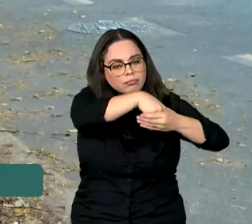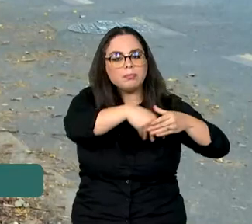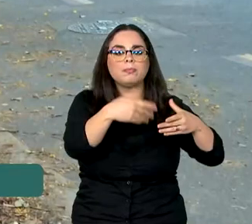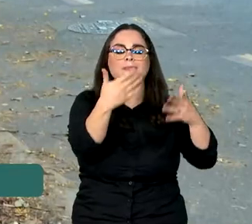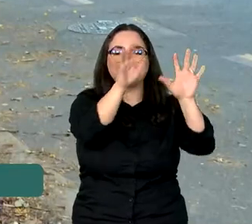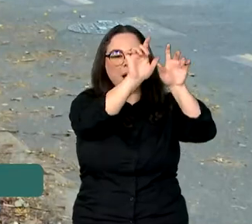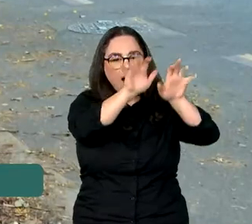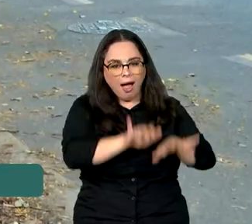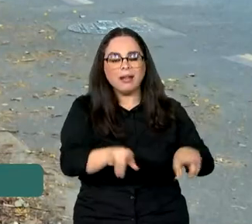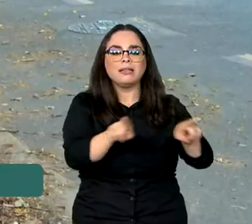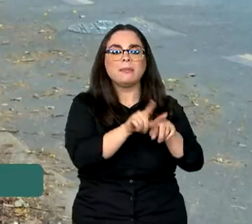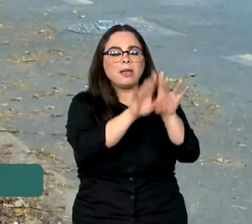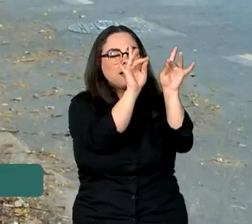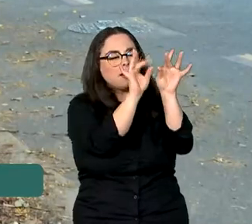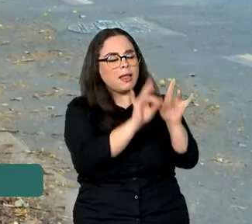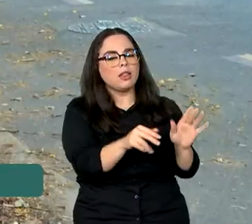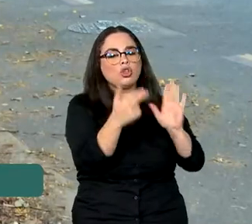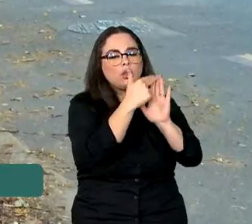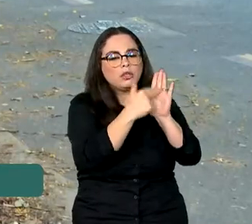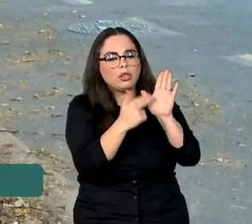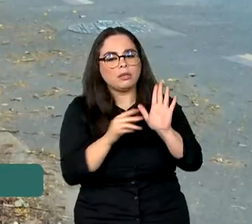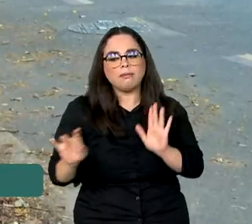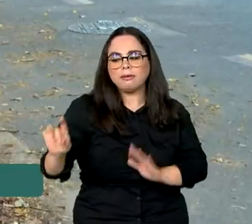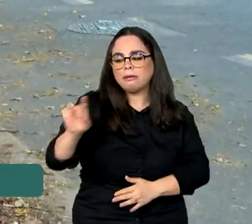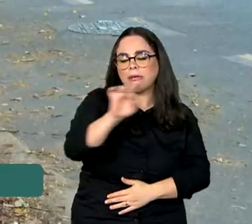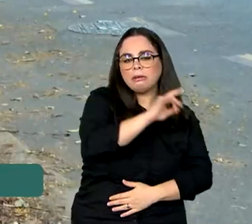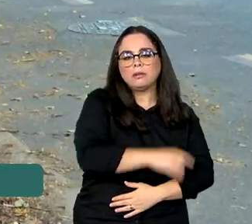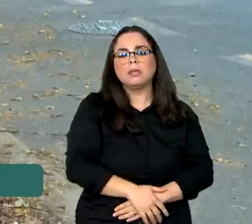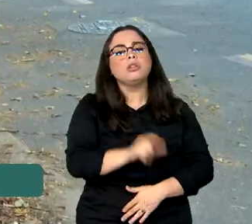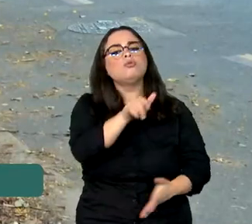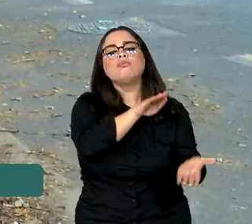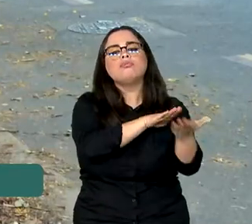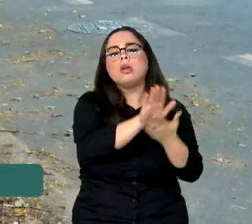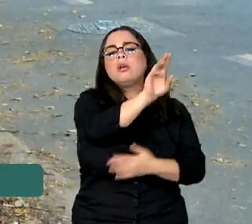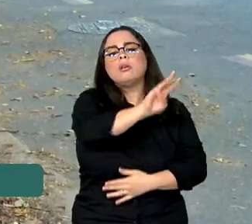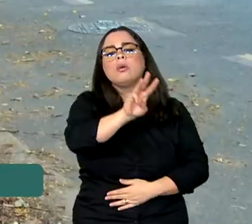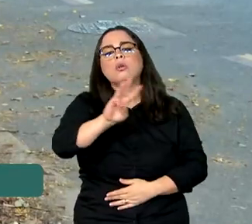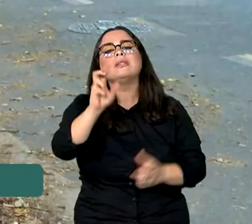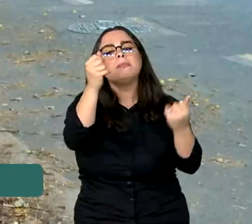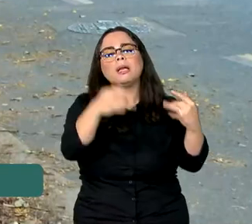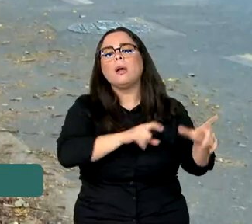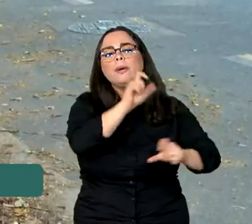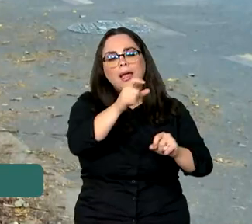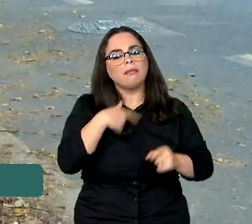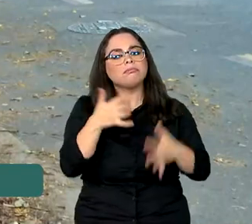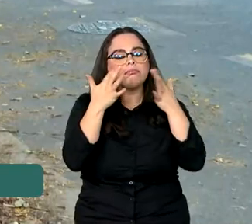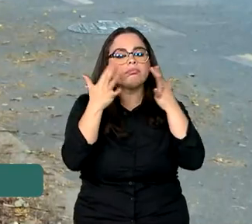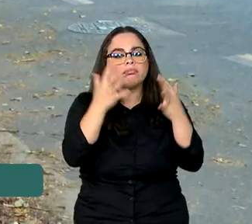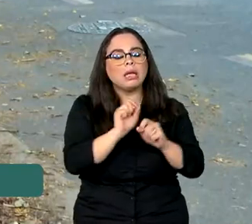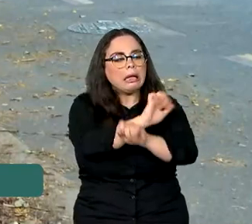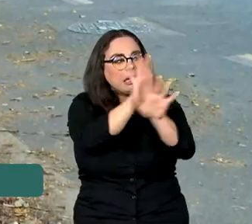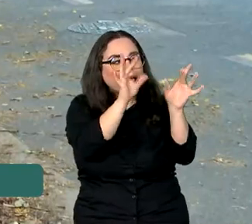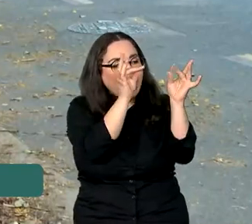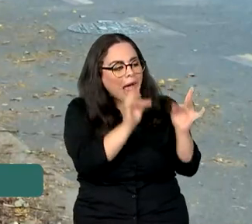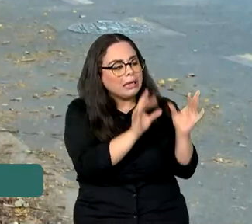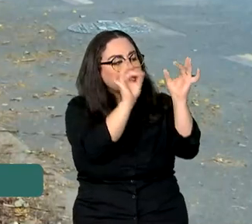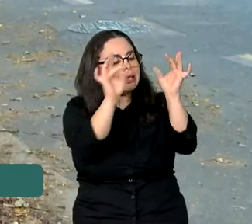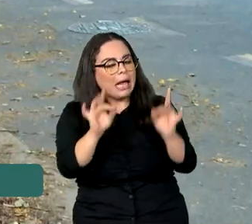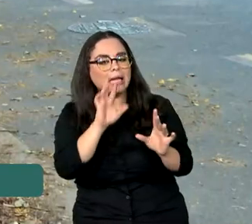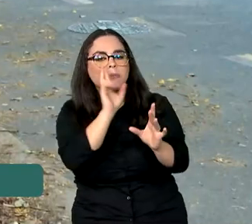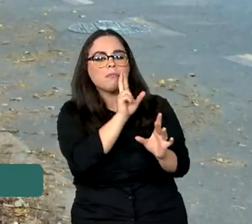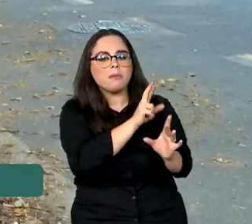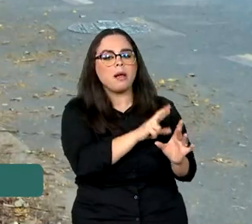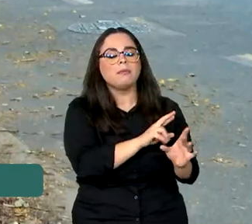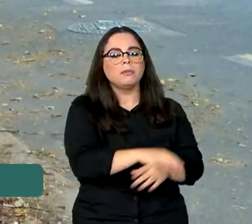dos detalhes das notas de cada uma das provas. Esse documento permite que se entenda a composição de cada nota. Para